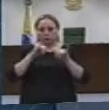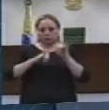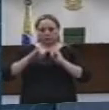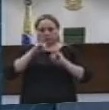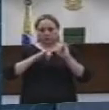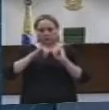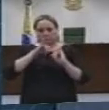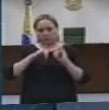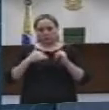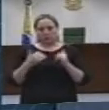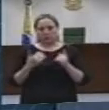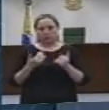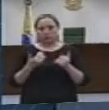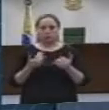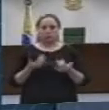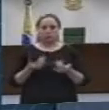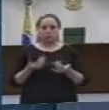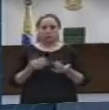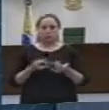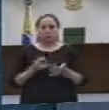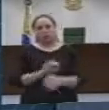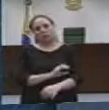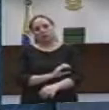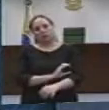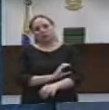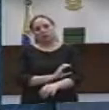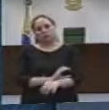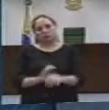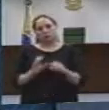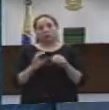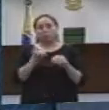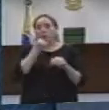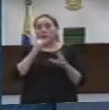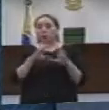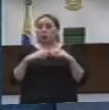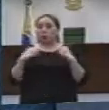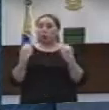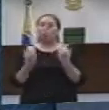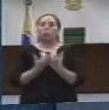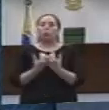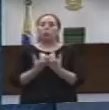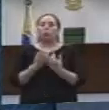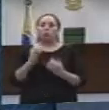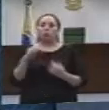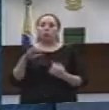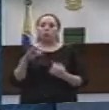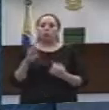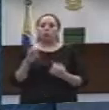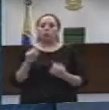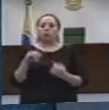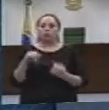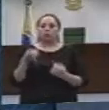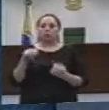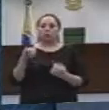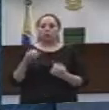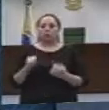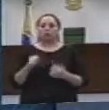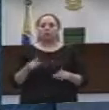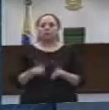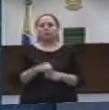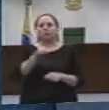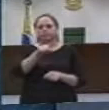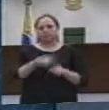de para Os cultos concepcionais bem É aqui também material